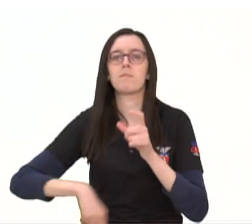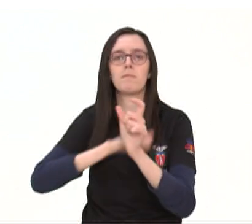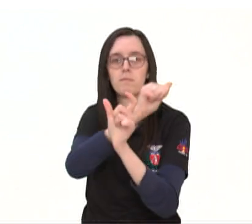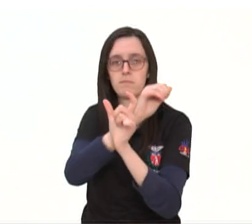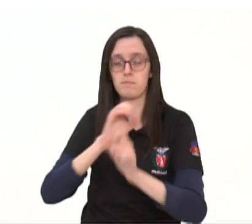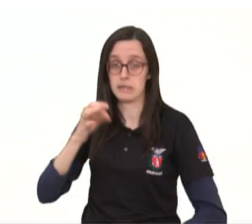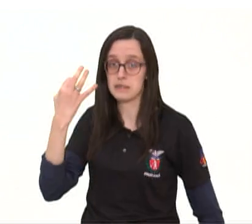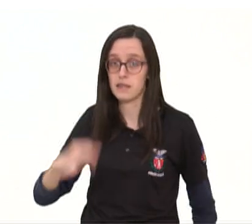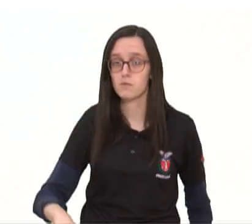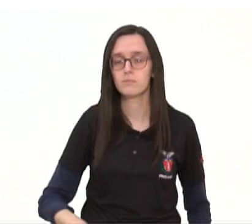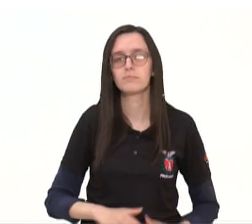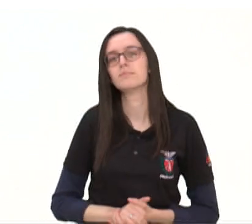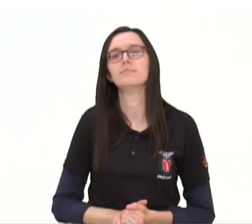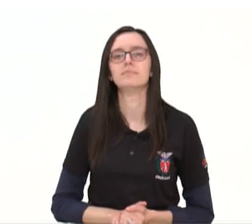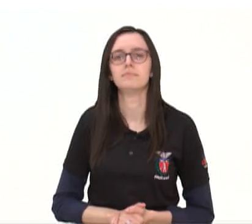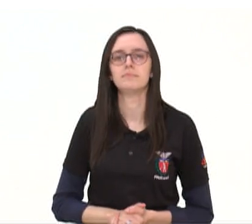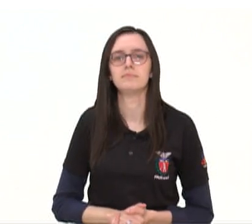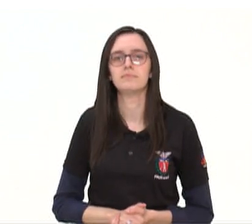artigo, certo?